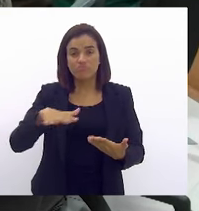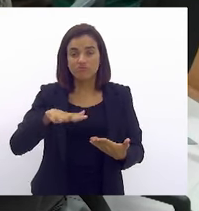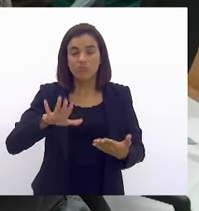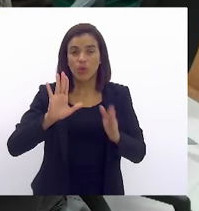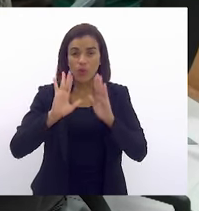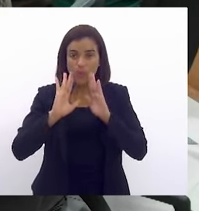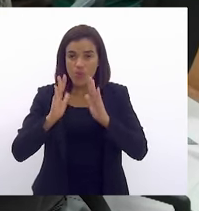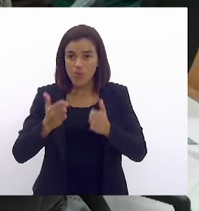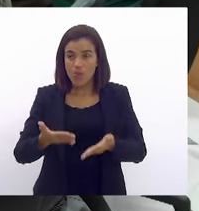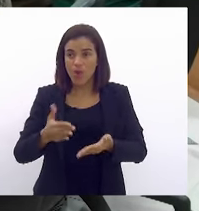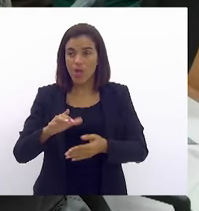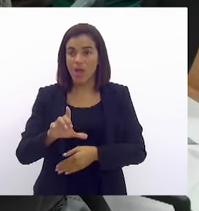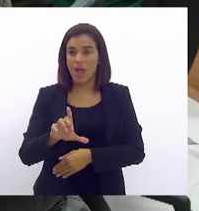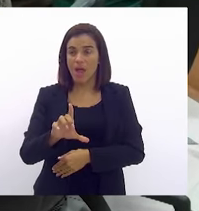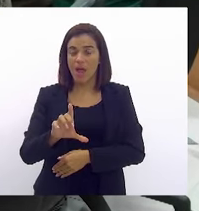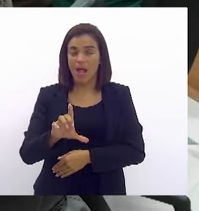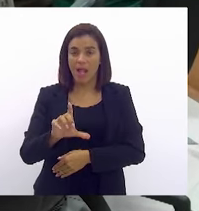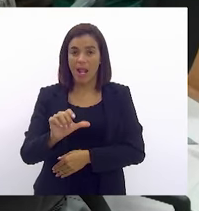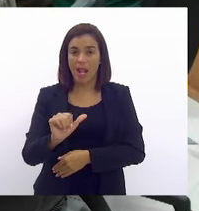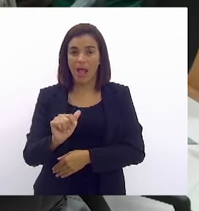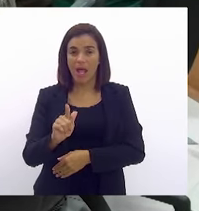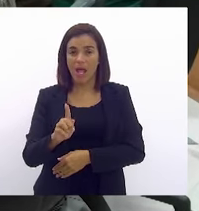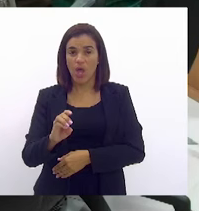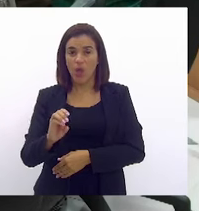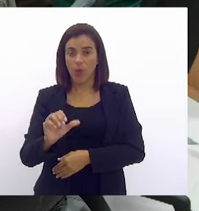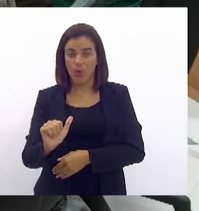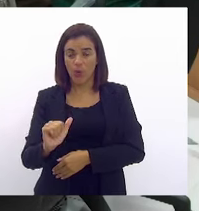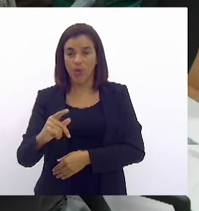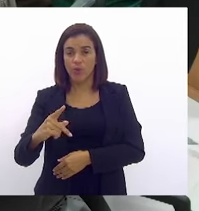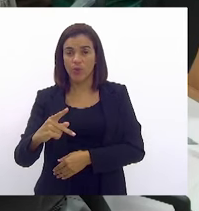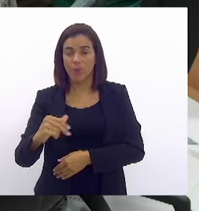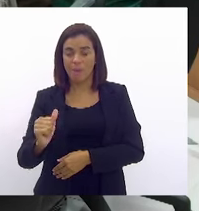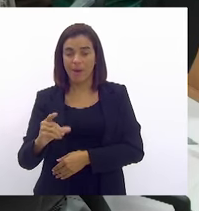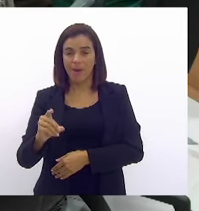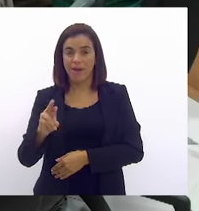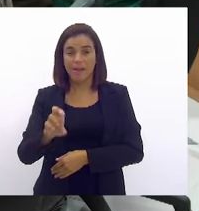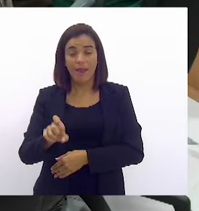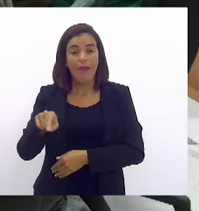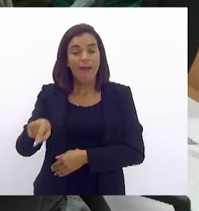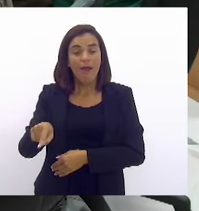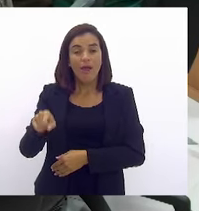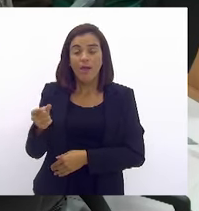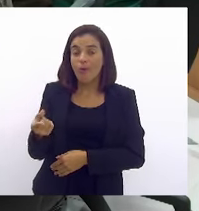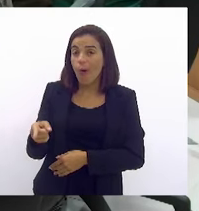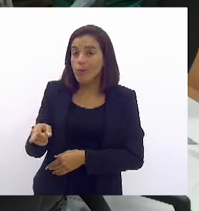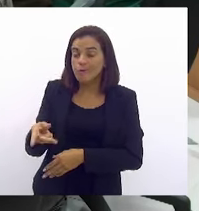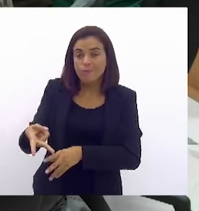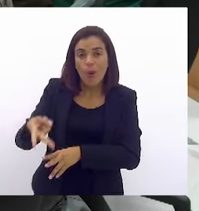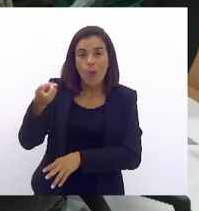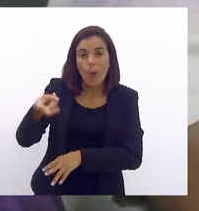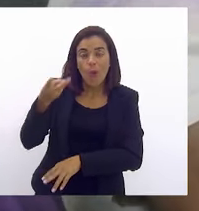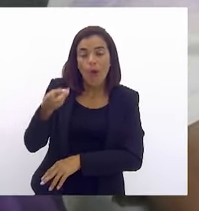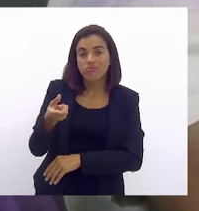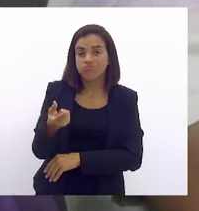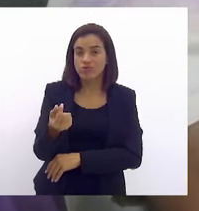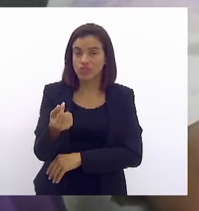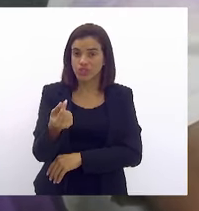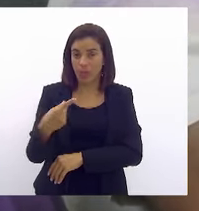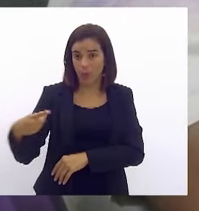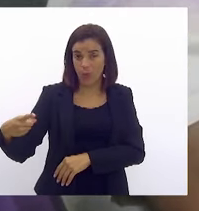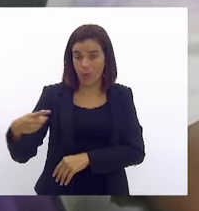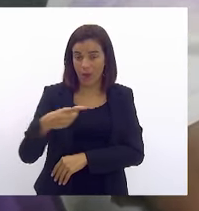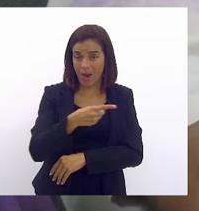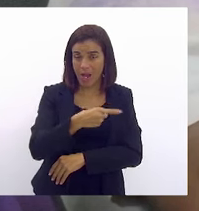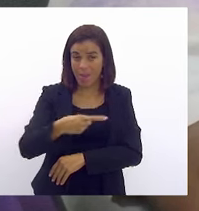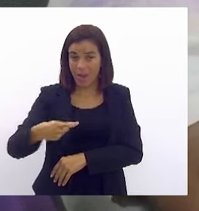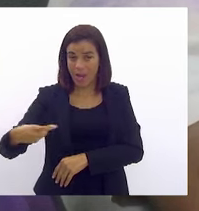se chama Lagoa do Padre. A Lagoa do Padre, ela é a principal fonte de renda, quanto da espécie do camarão, quanto da espécie